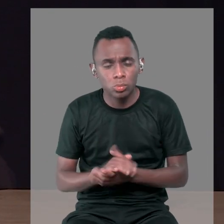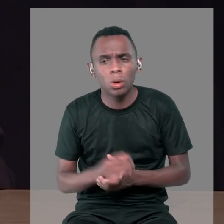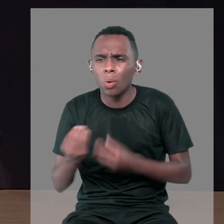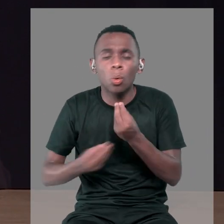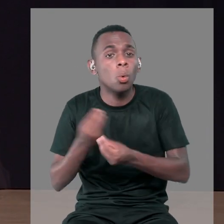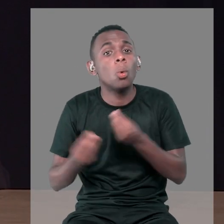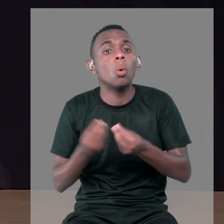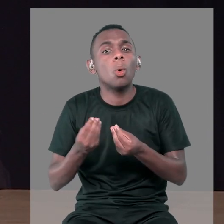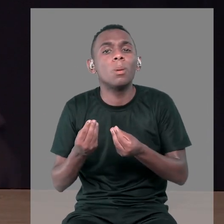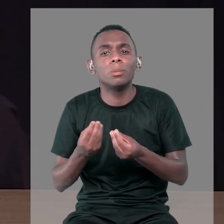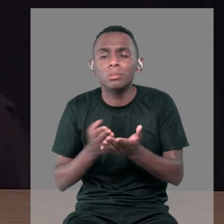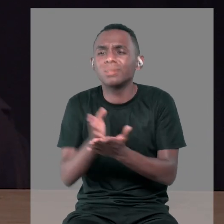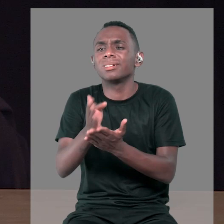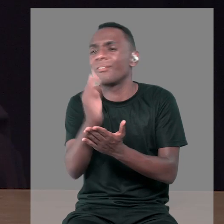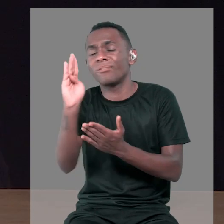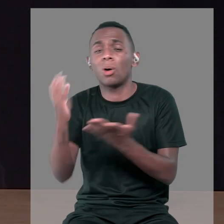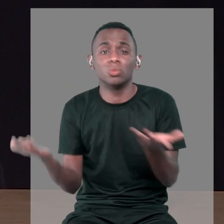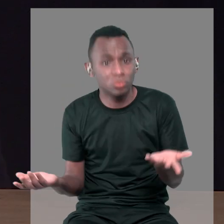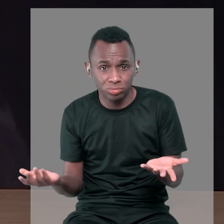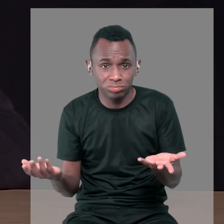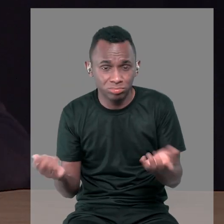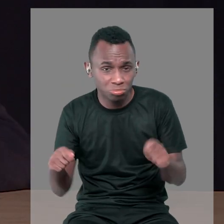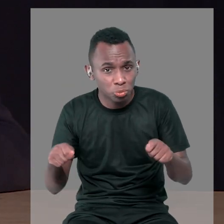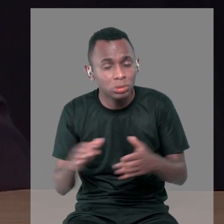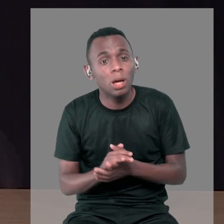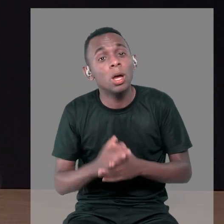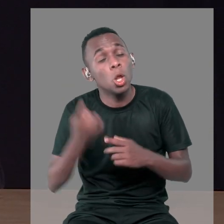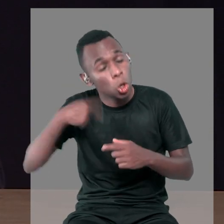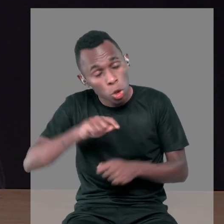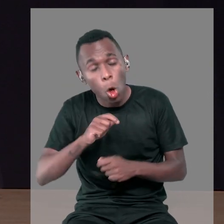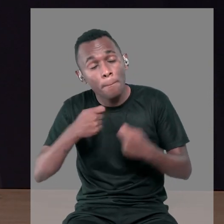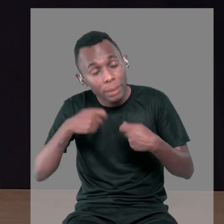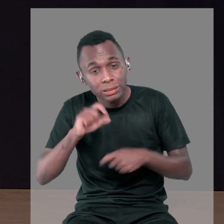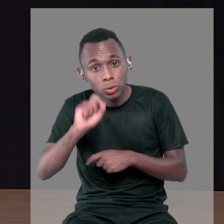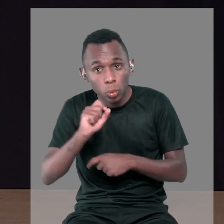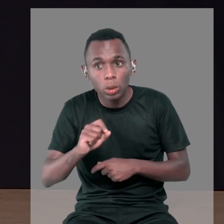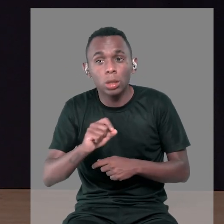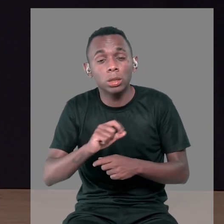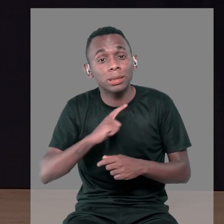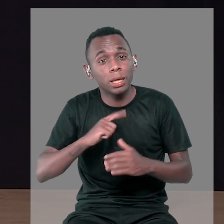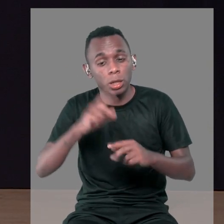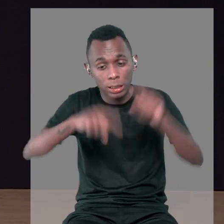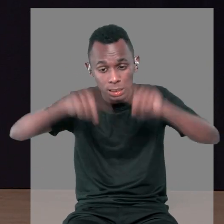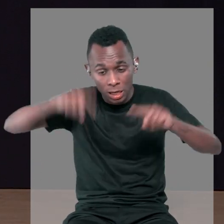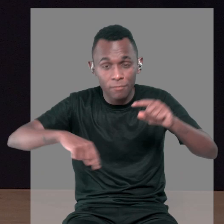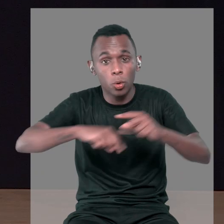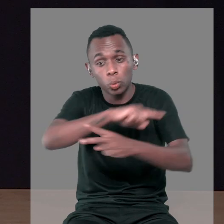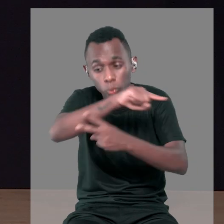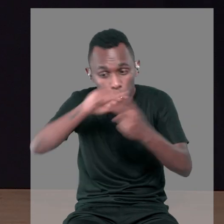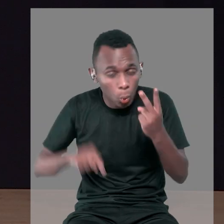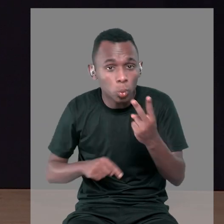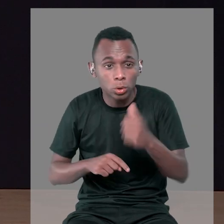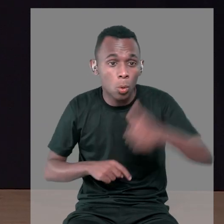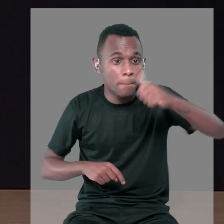tomamos uma proposição desse tipo? Nós devemos tomar, levando em conta a ideia de que há 2 níveis, né? E que esse nível